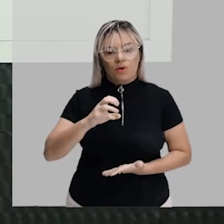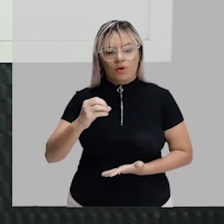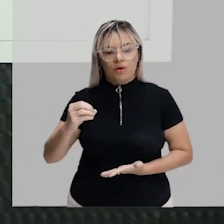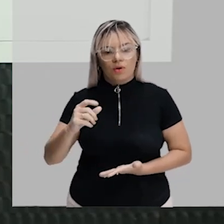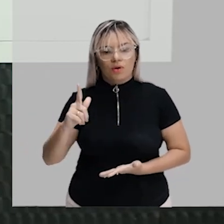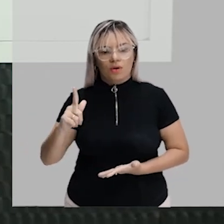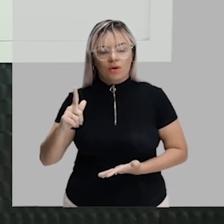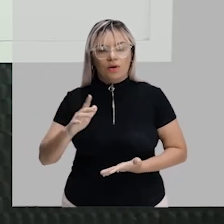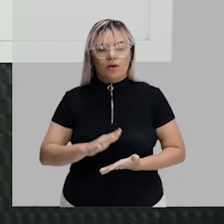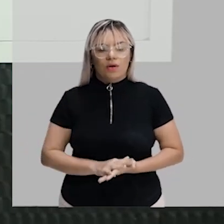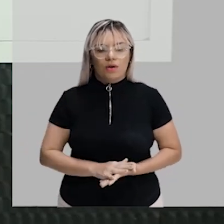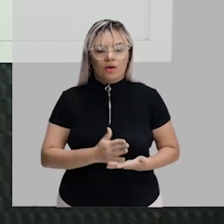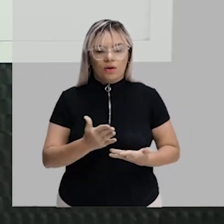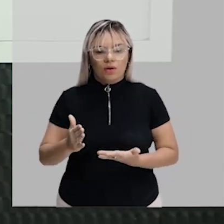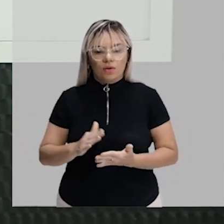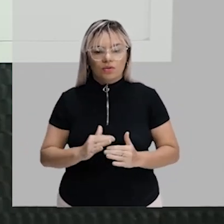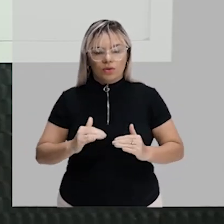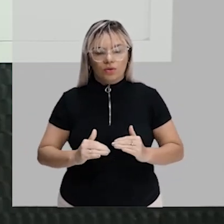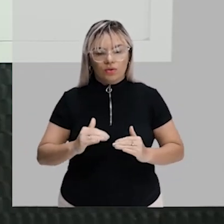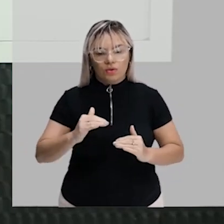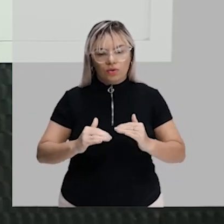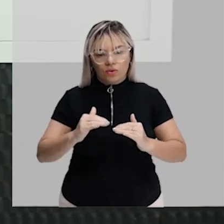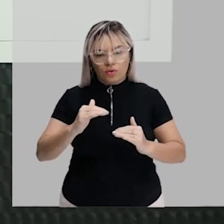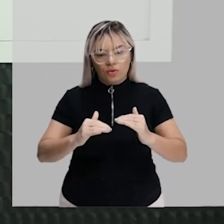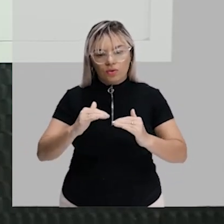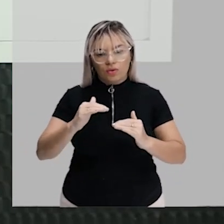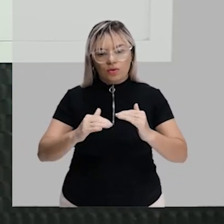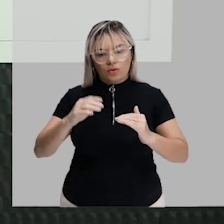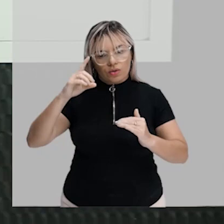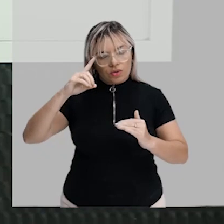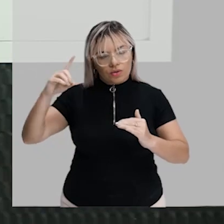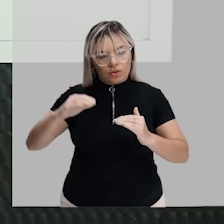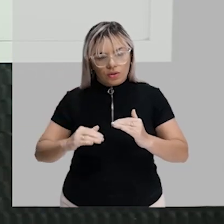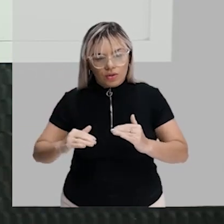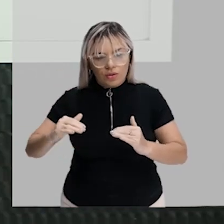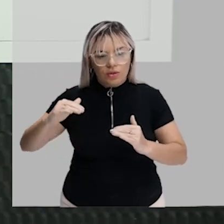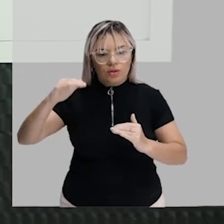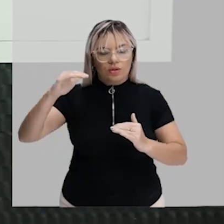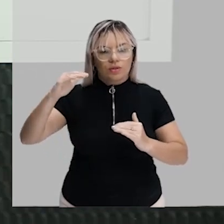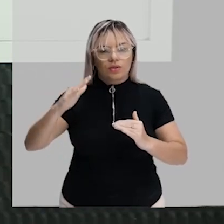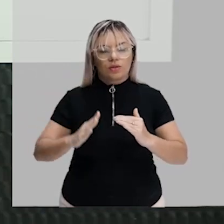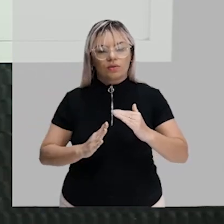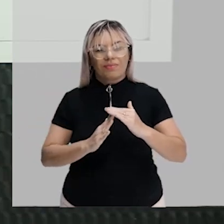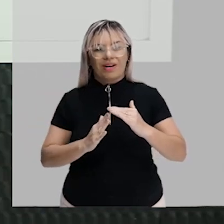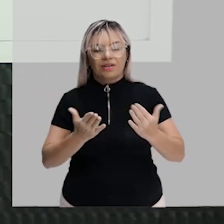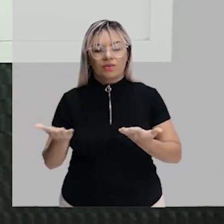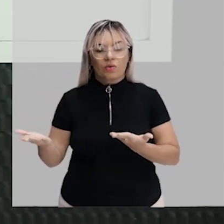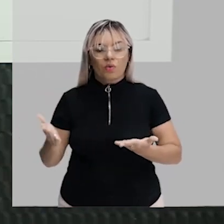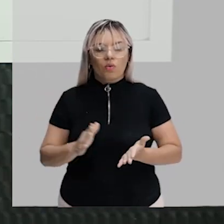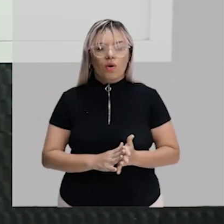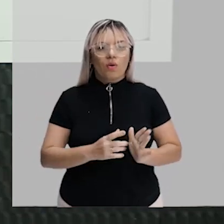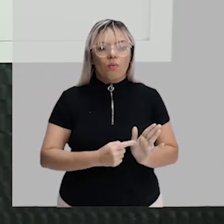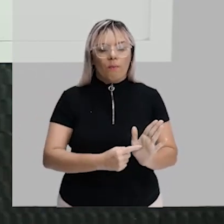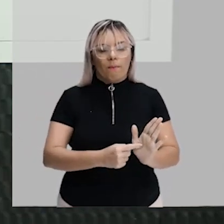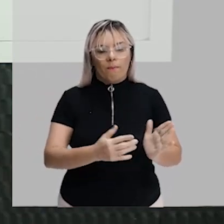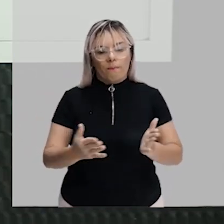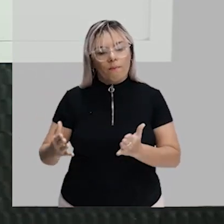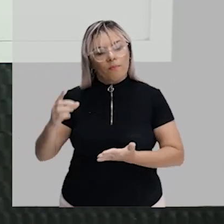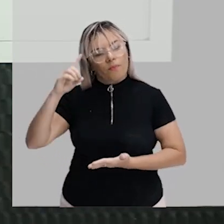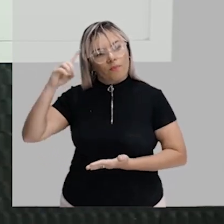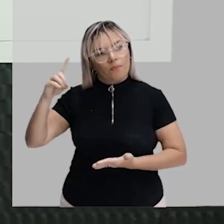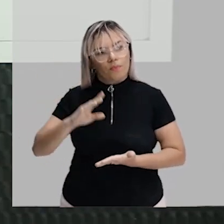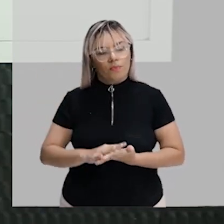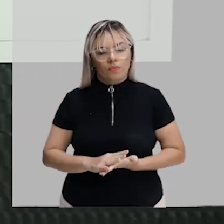consumo médio excede ao consumo máximo recomendado diariamente em, olha só, a pessoa que